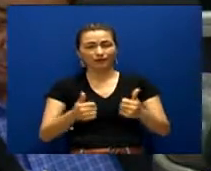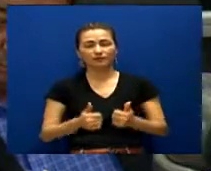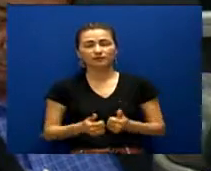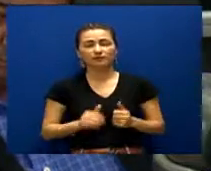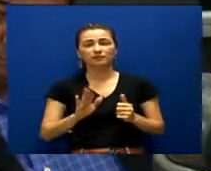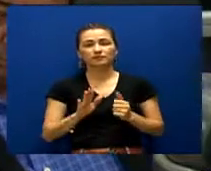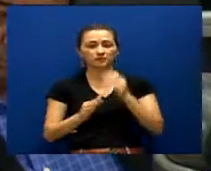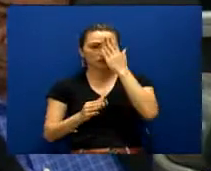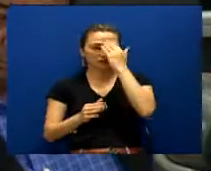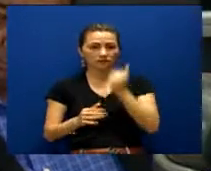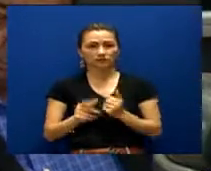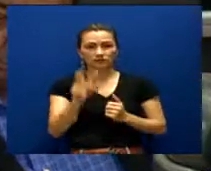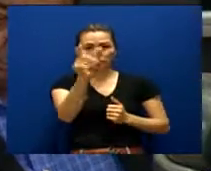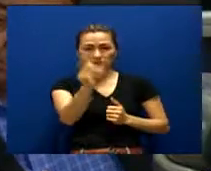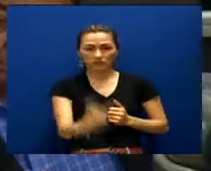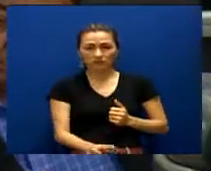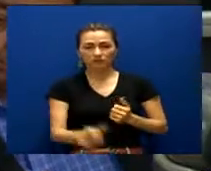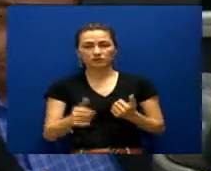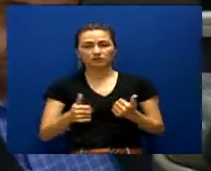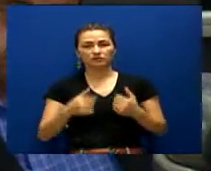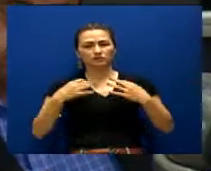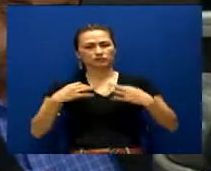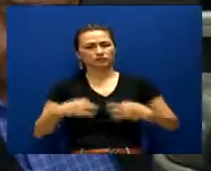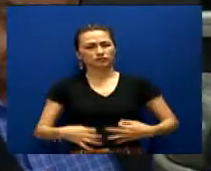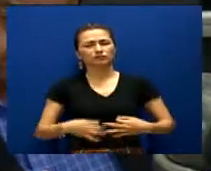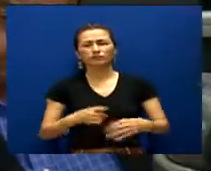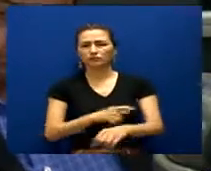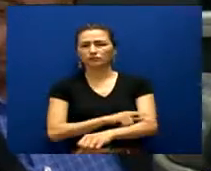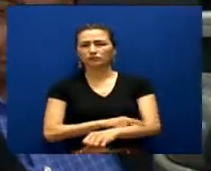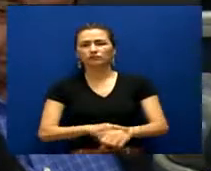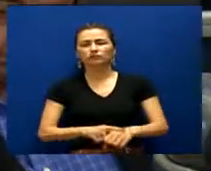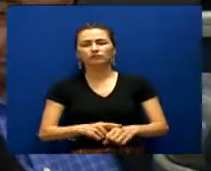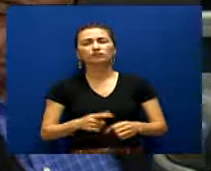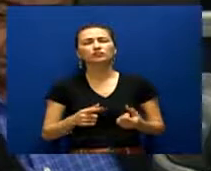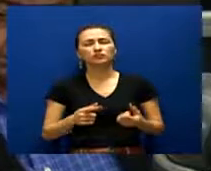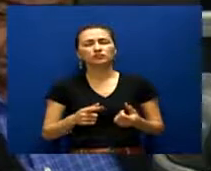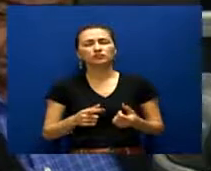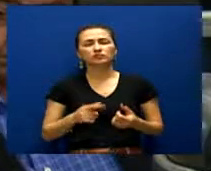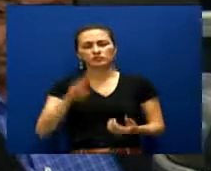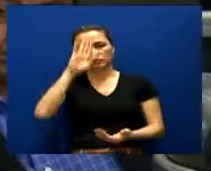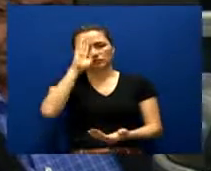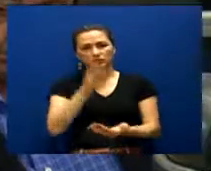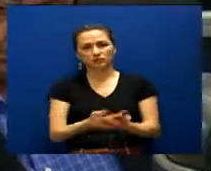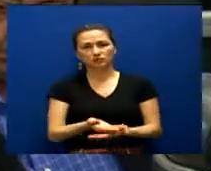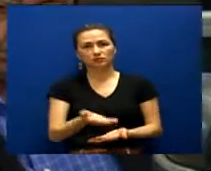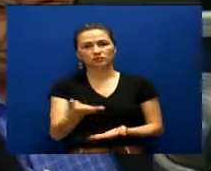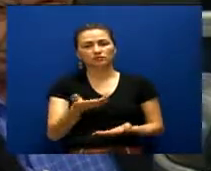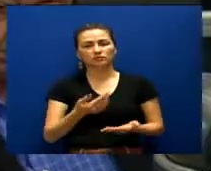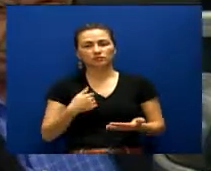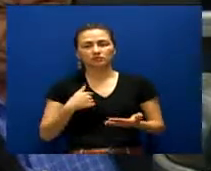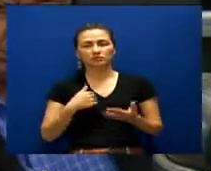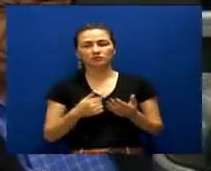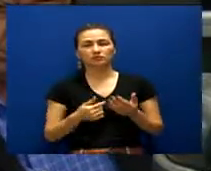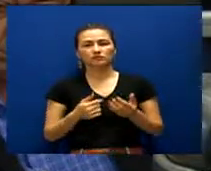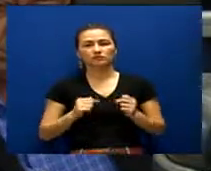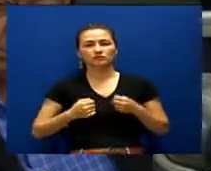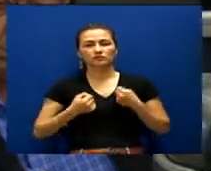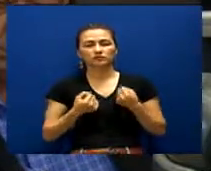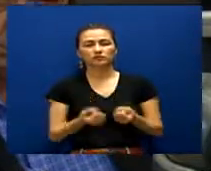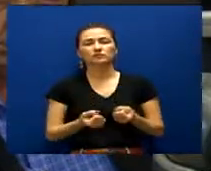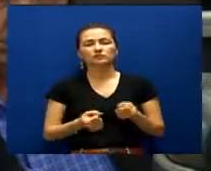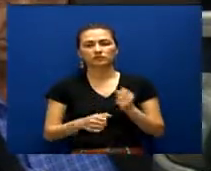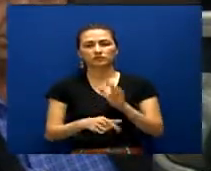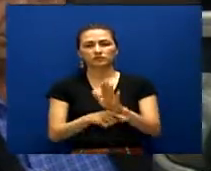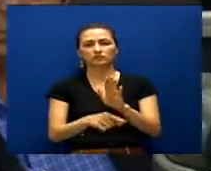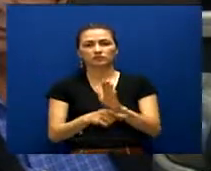senhor para com que essa situação possa ser revertida. Conto com o nosso apoio. Obrigado. Teve um determinado momento que me atritei ali com o